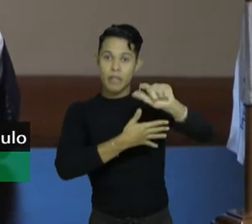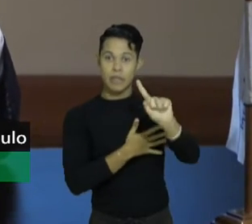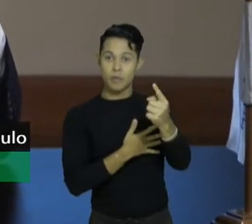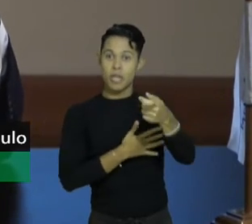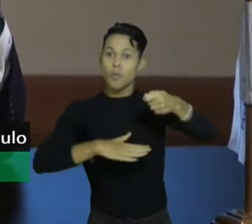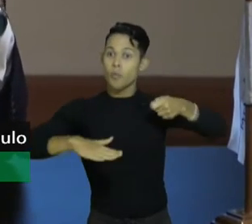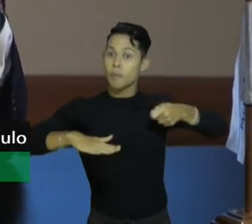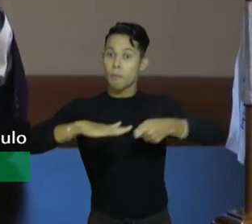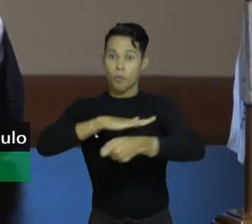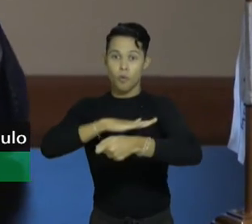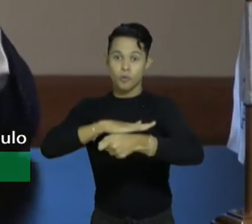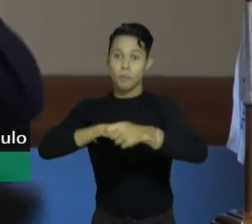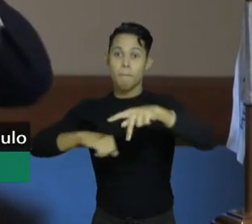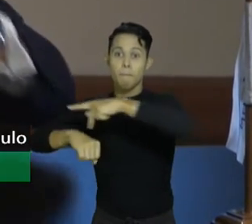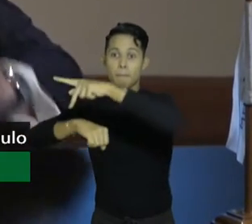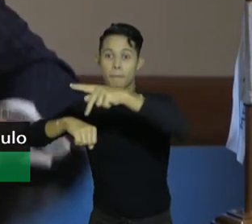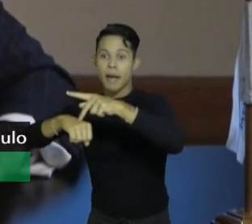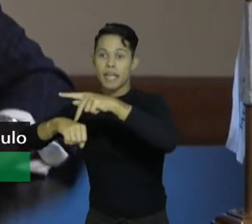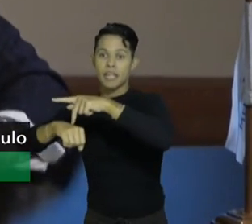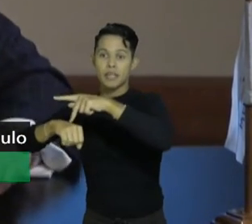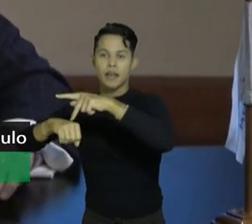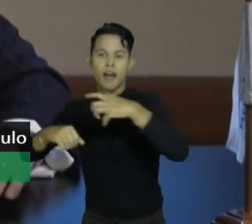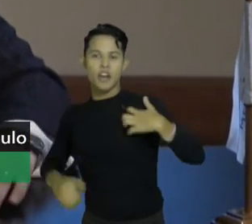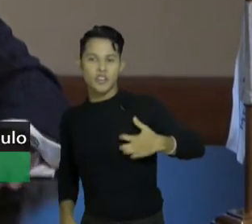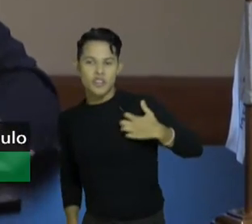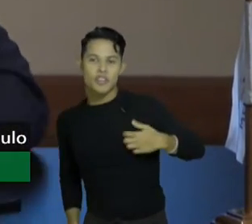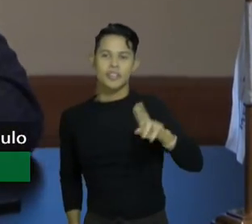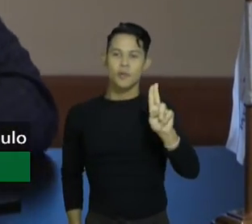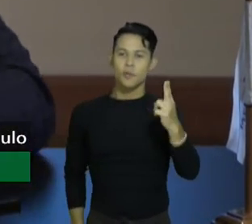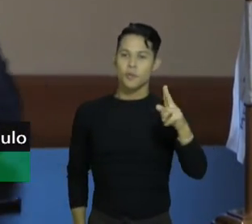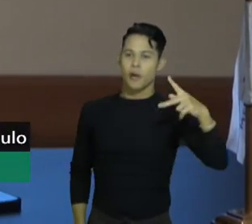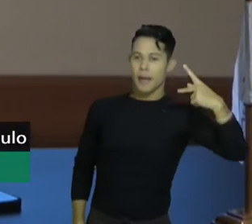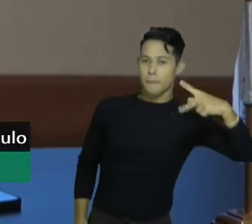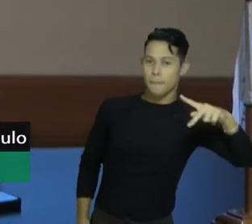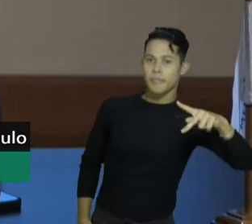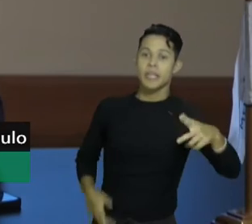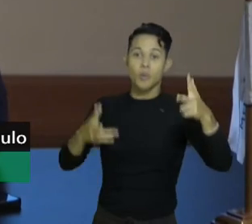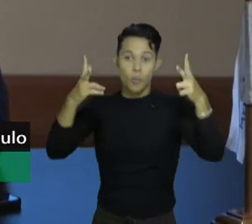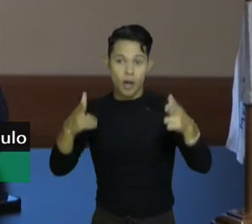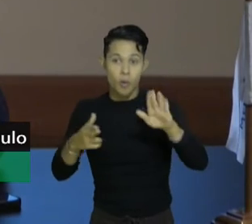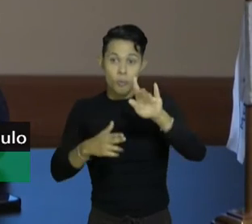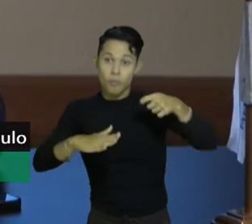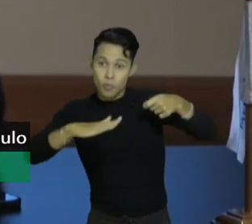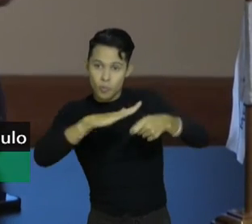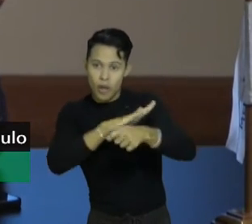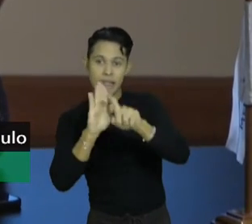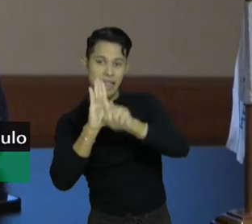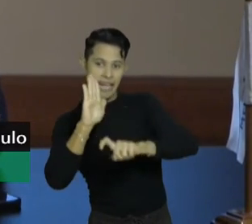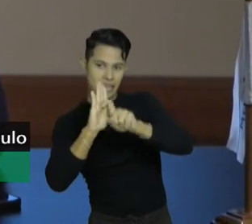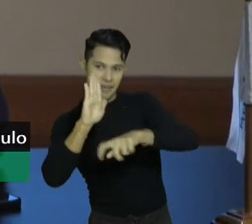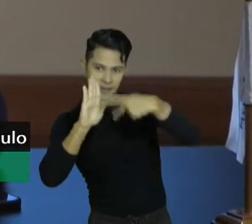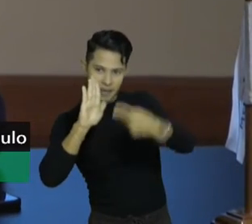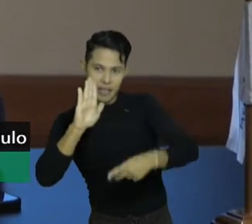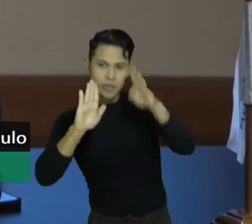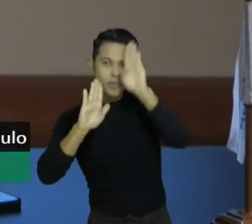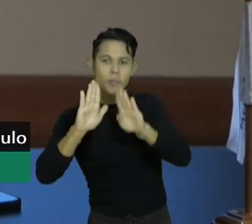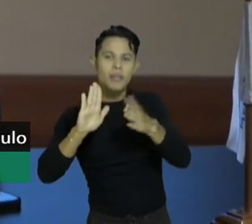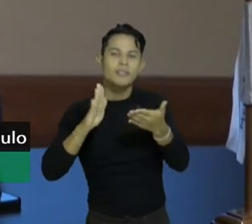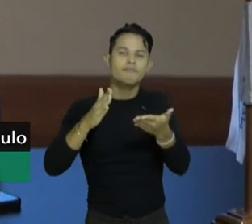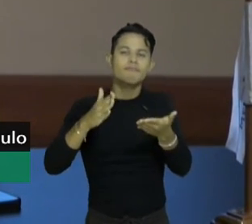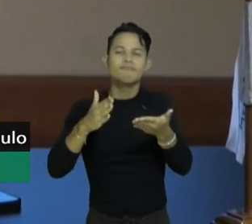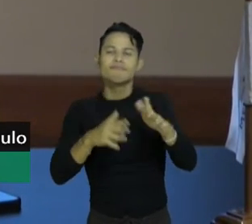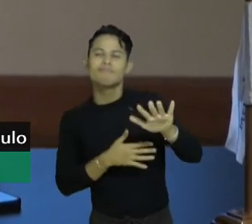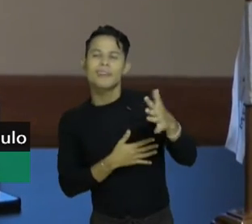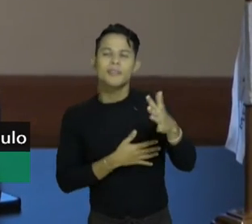mesmo da Argentina Uruguai e Paraguai e esse imposto a tarifa eh externa comum do Brasil tá na média tá entre